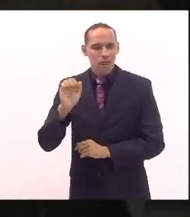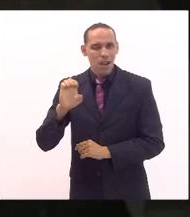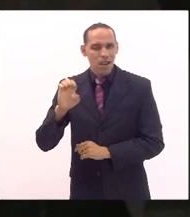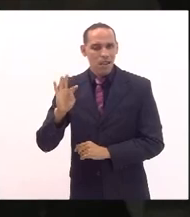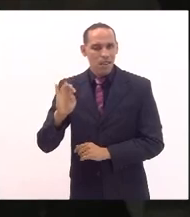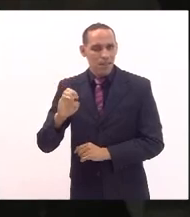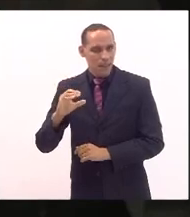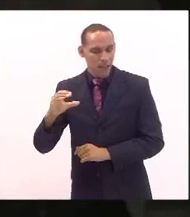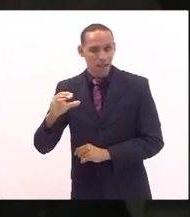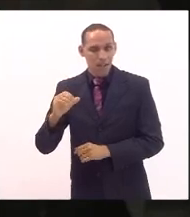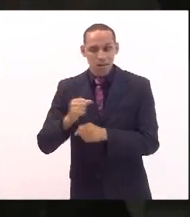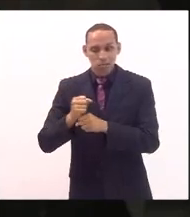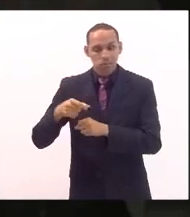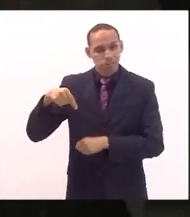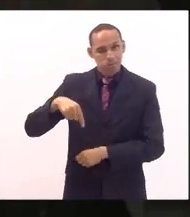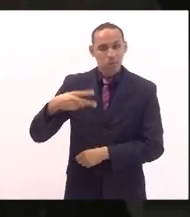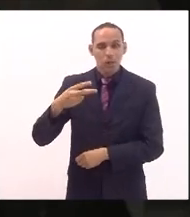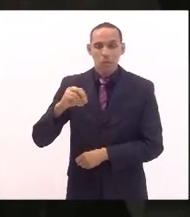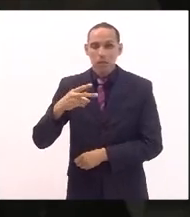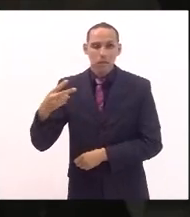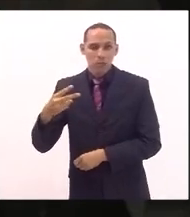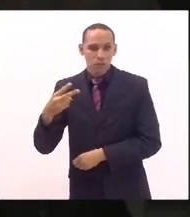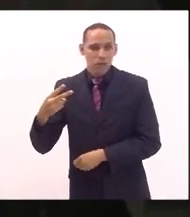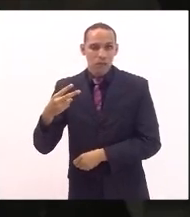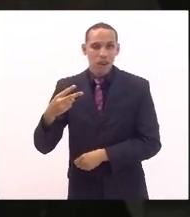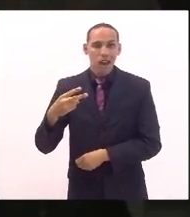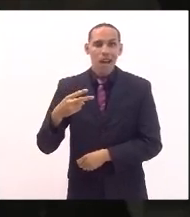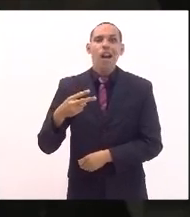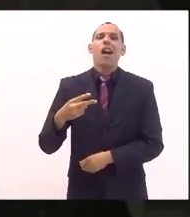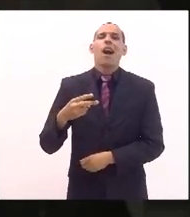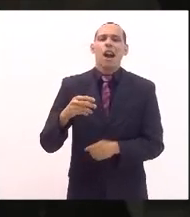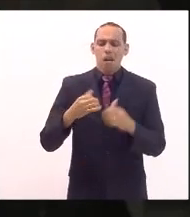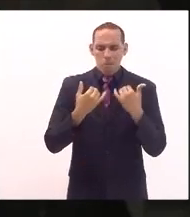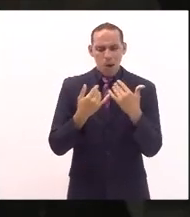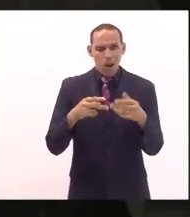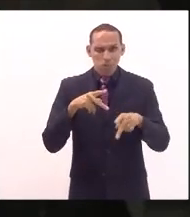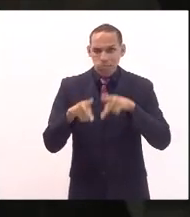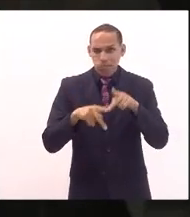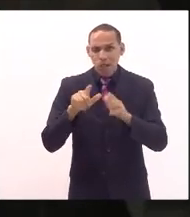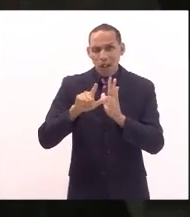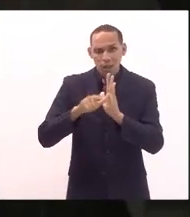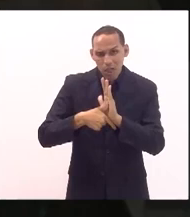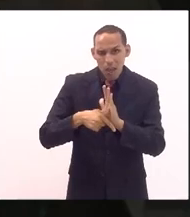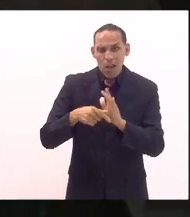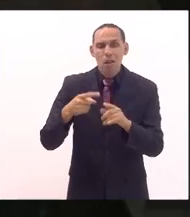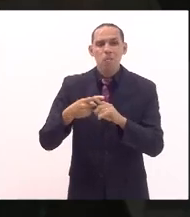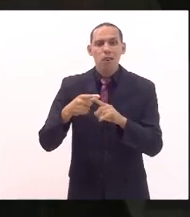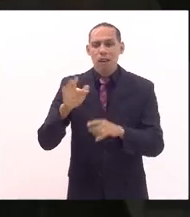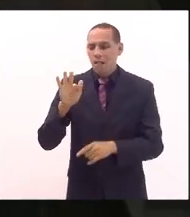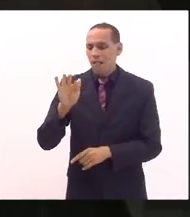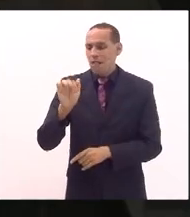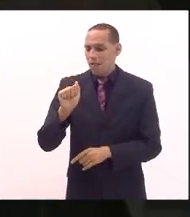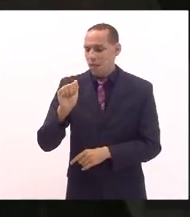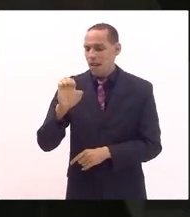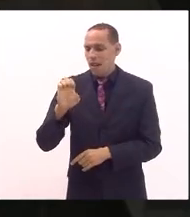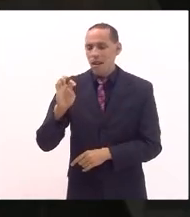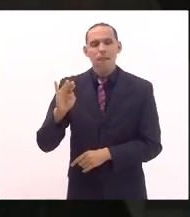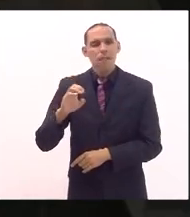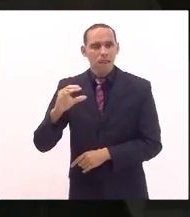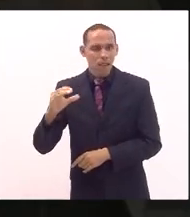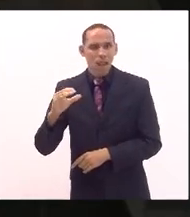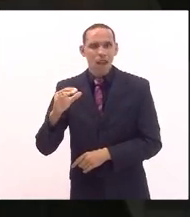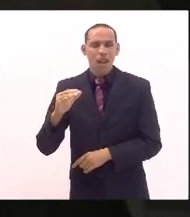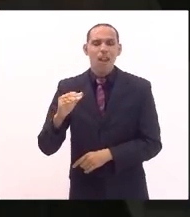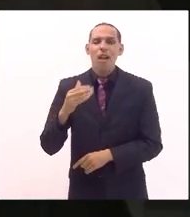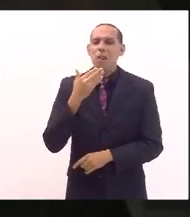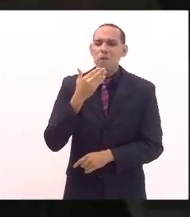de 2022 audiência Extra que foi a pedido da Faetec que sofreu mais uma alternância